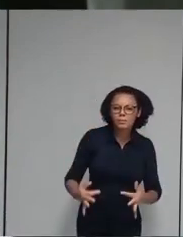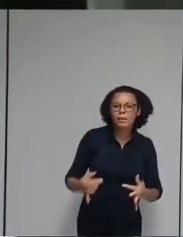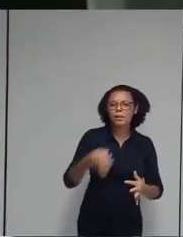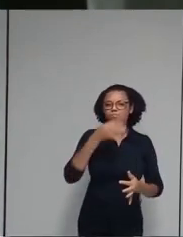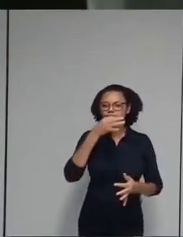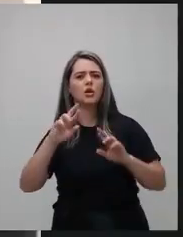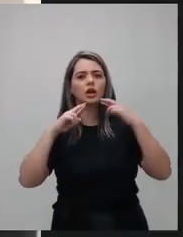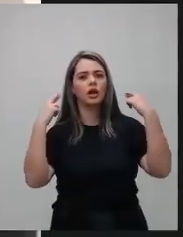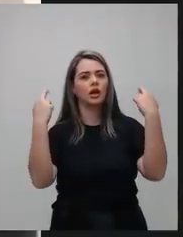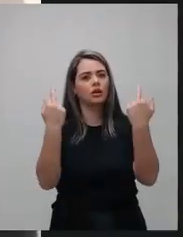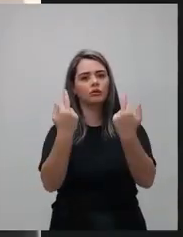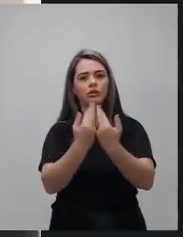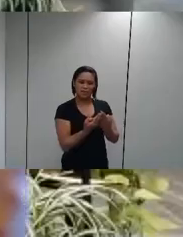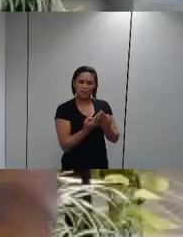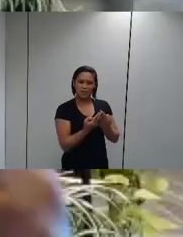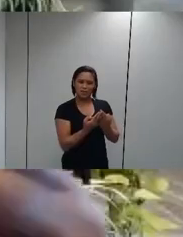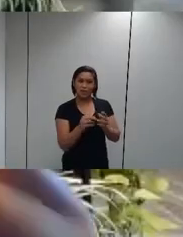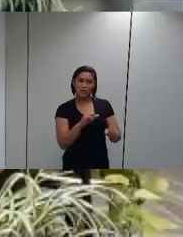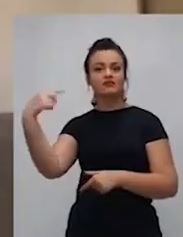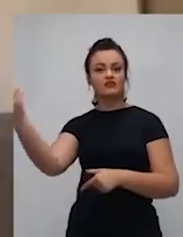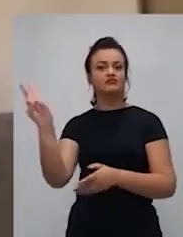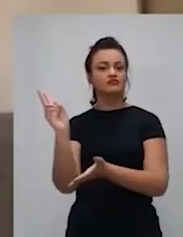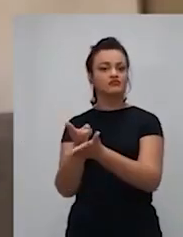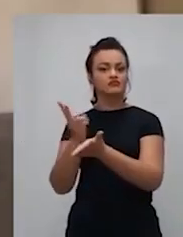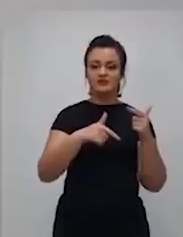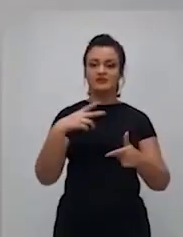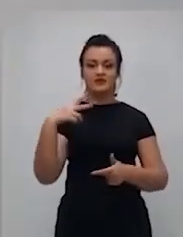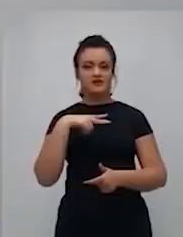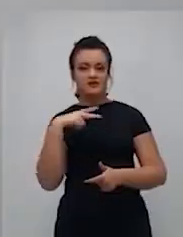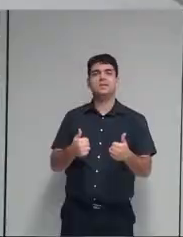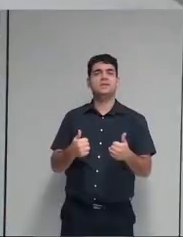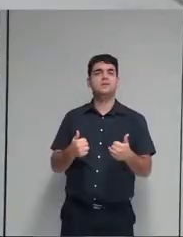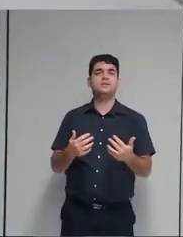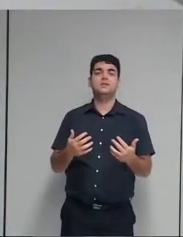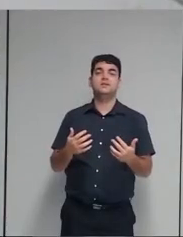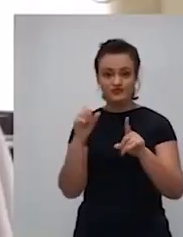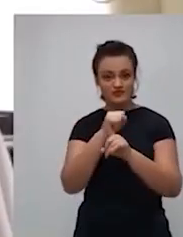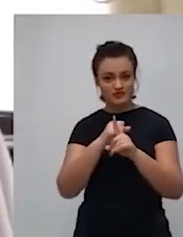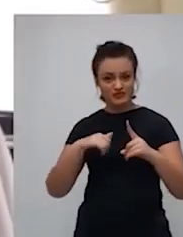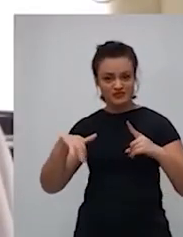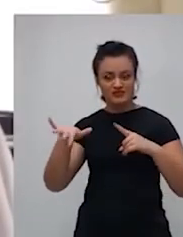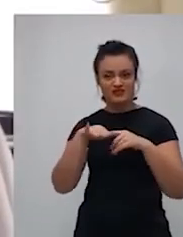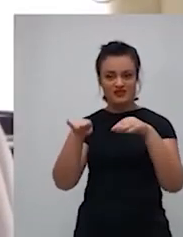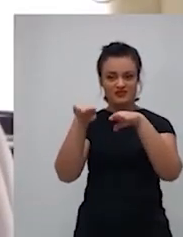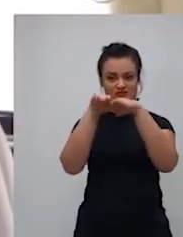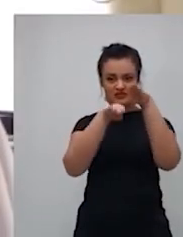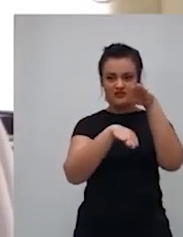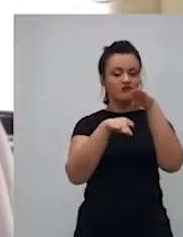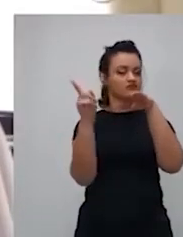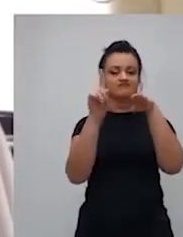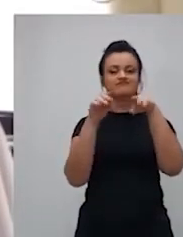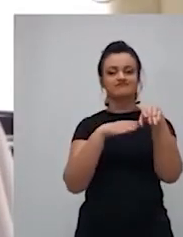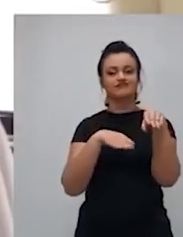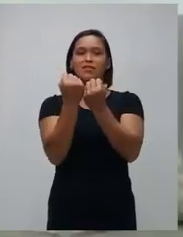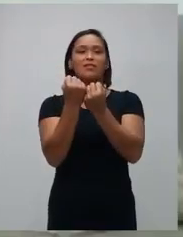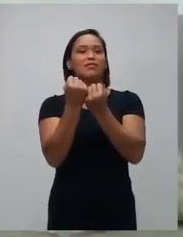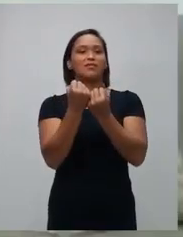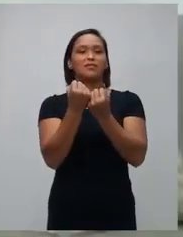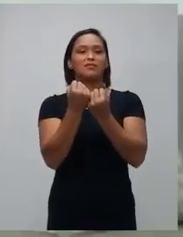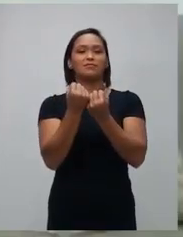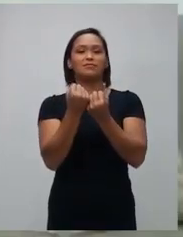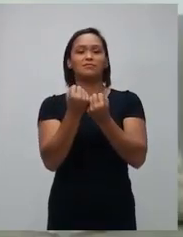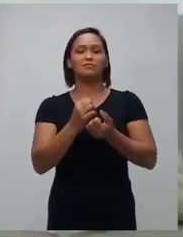Tribunais de Justiça, CNJ, TSE, TCU, ONU, CGU, magistrados e especialistas da área.